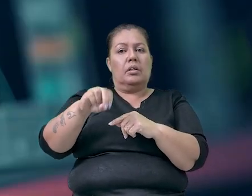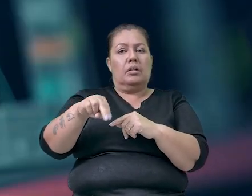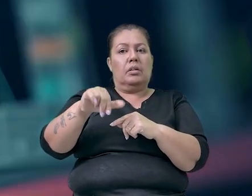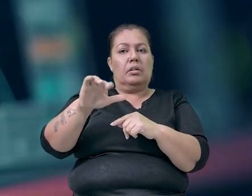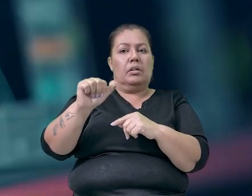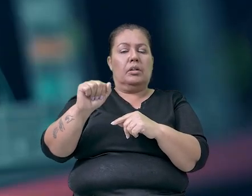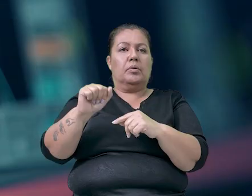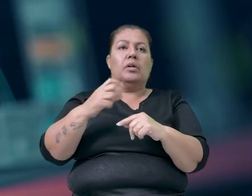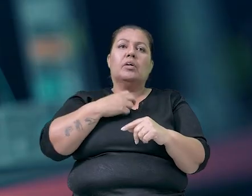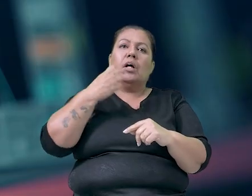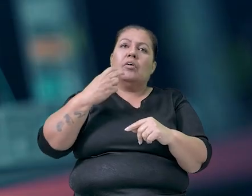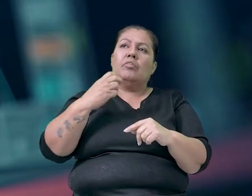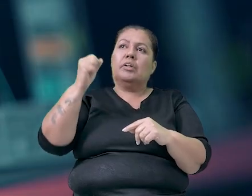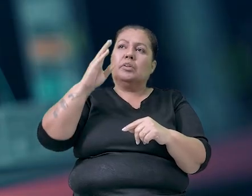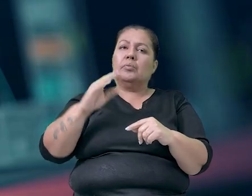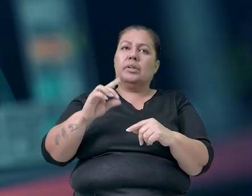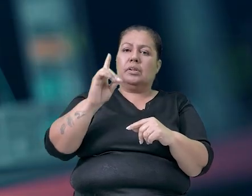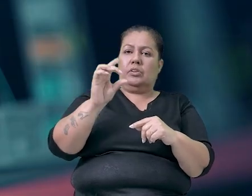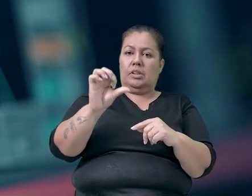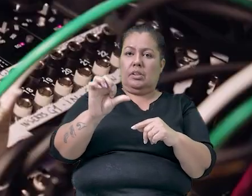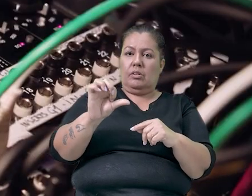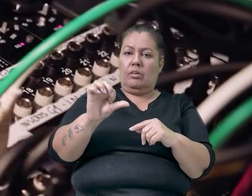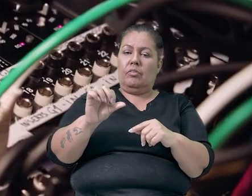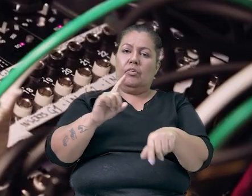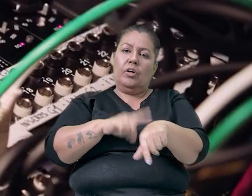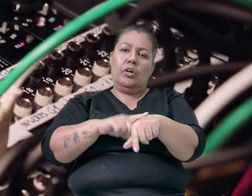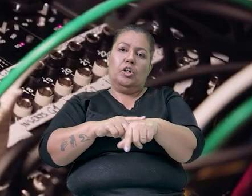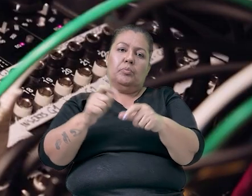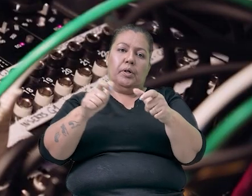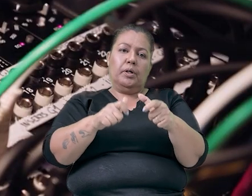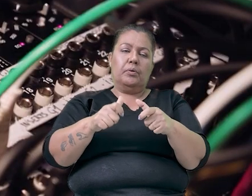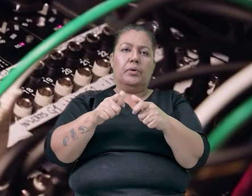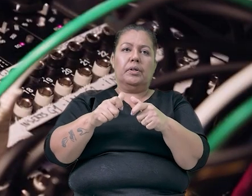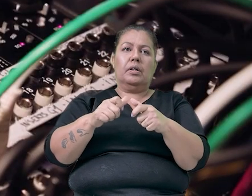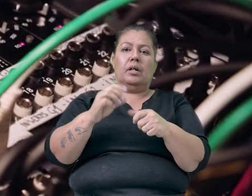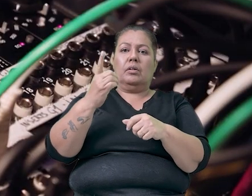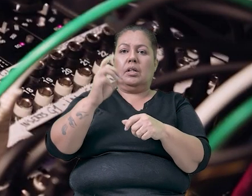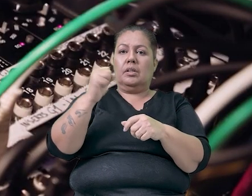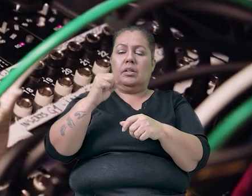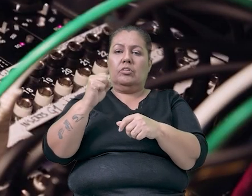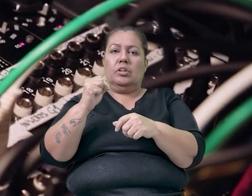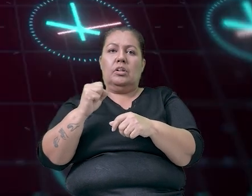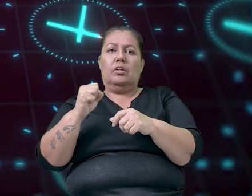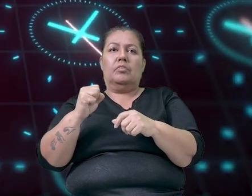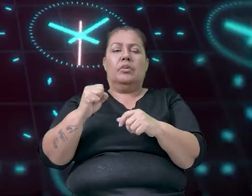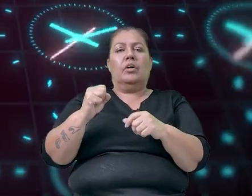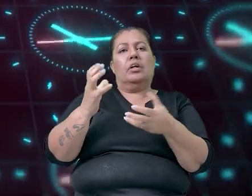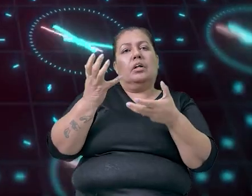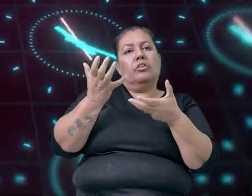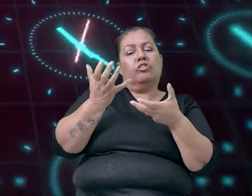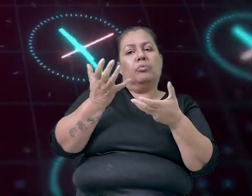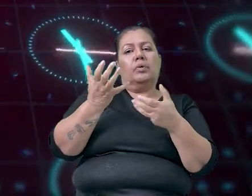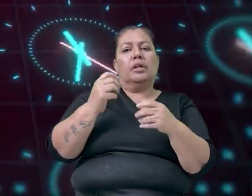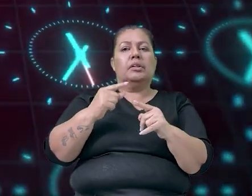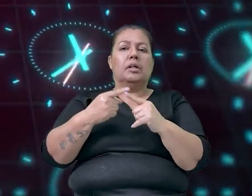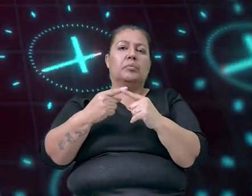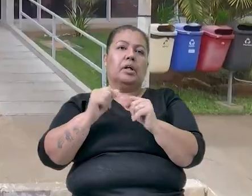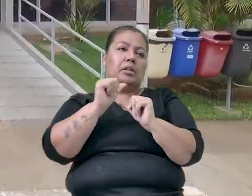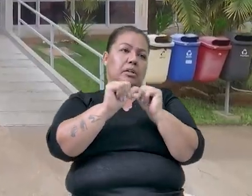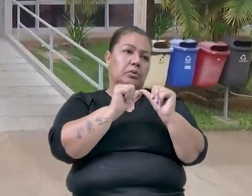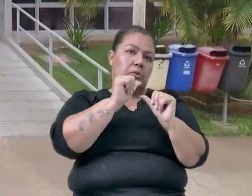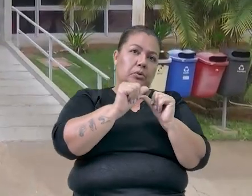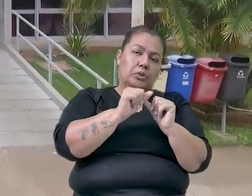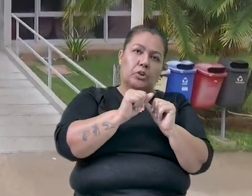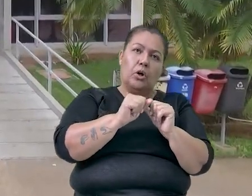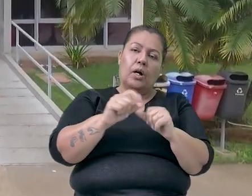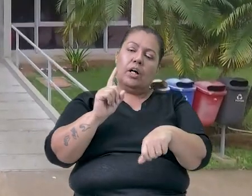Voz do Brasil às 19 horas pelo horário local. No caso, às 18 horas de Brasília, por causa do fuso horário,